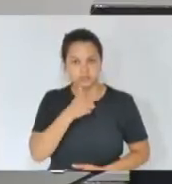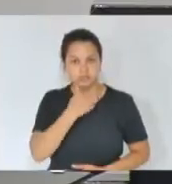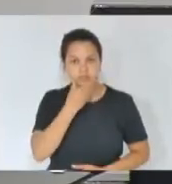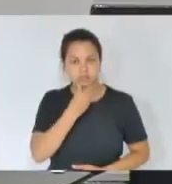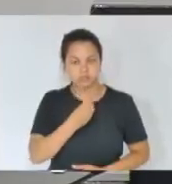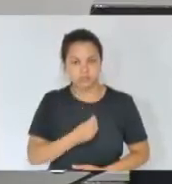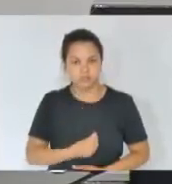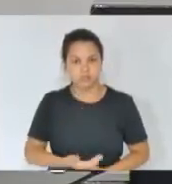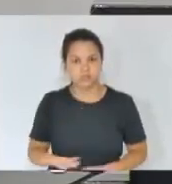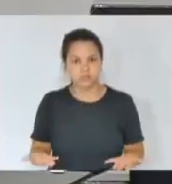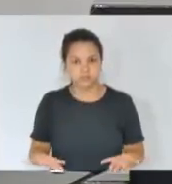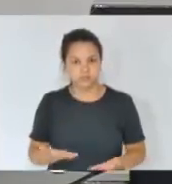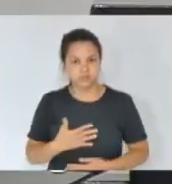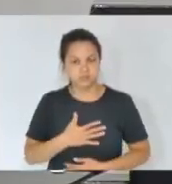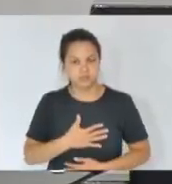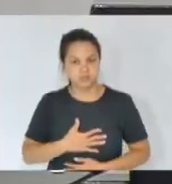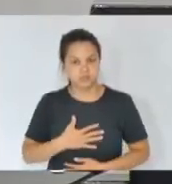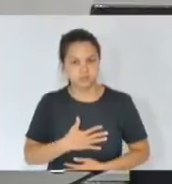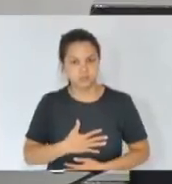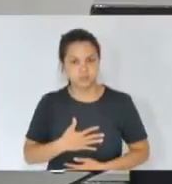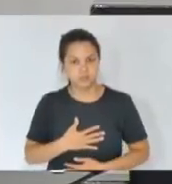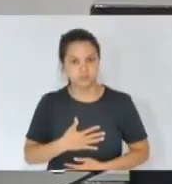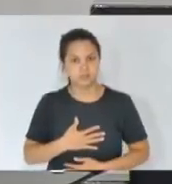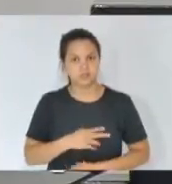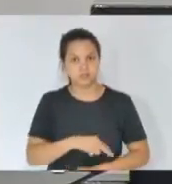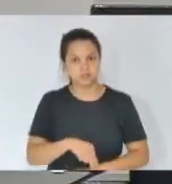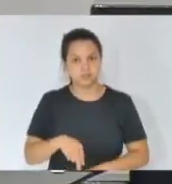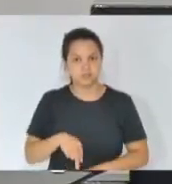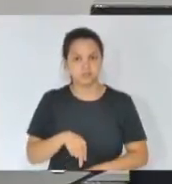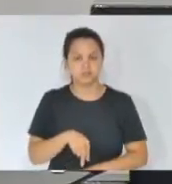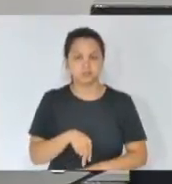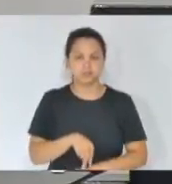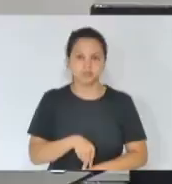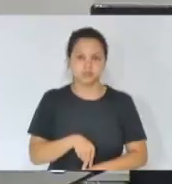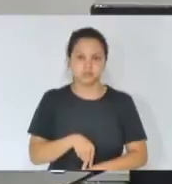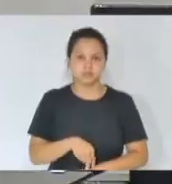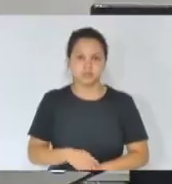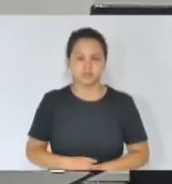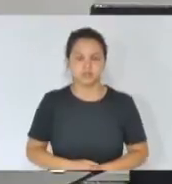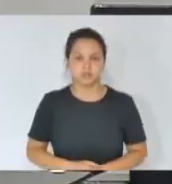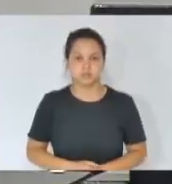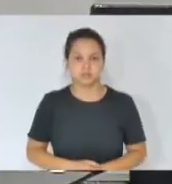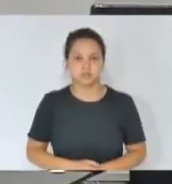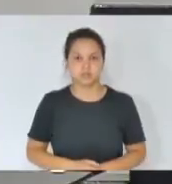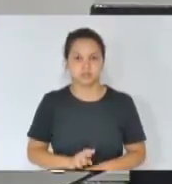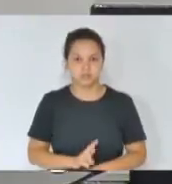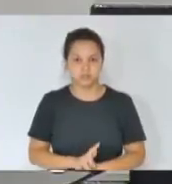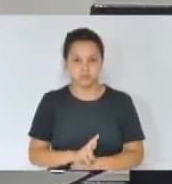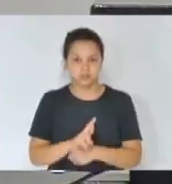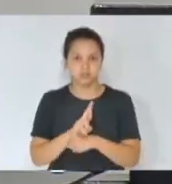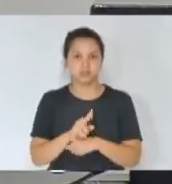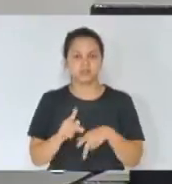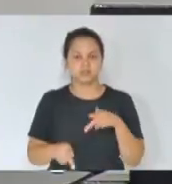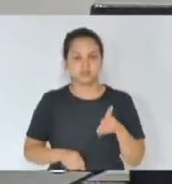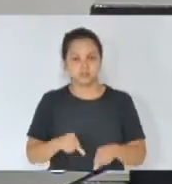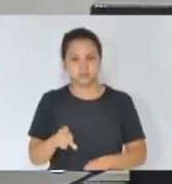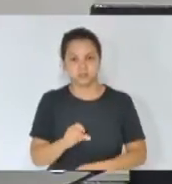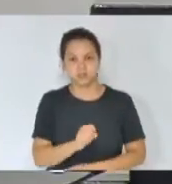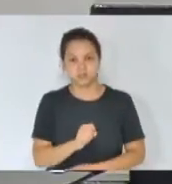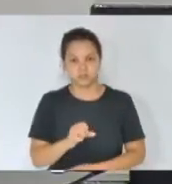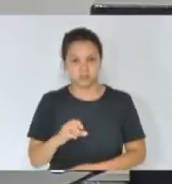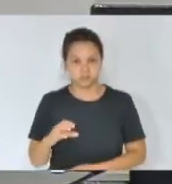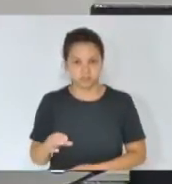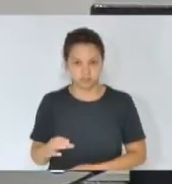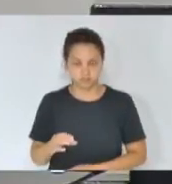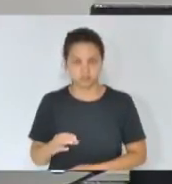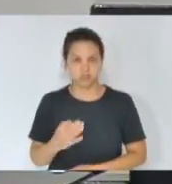gostaria dessa tribuna aqui, que é a tribuna que representa o povo de Santa Catarina,